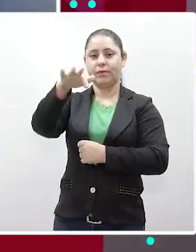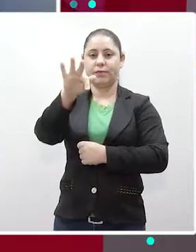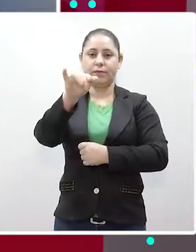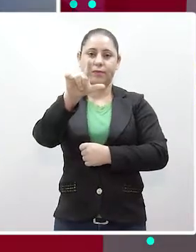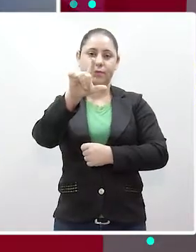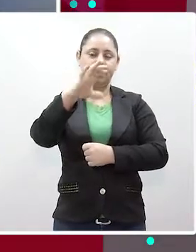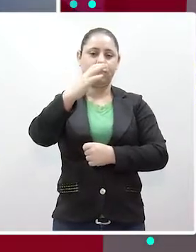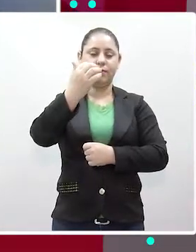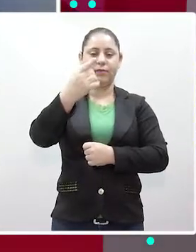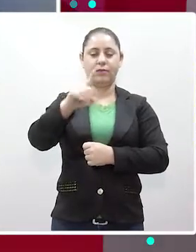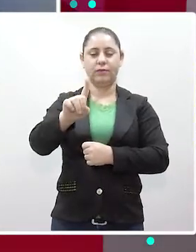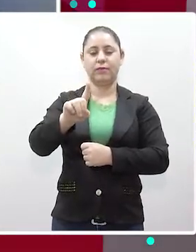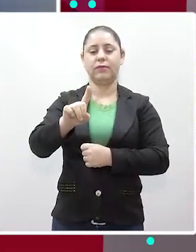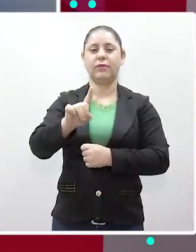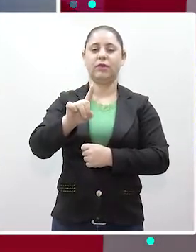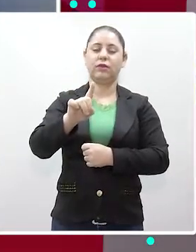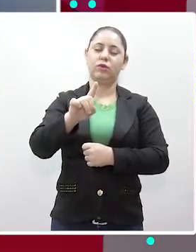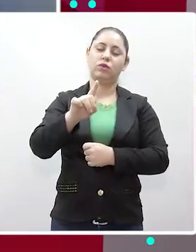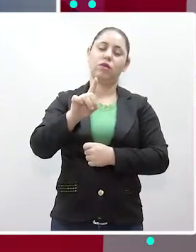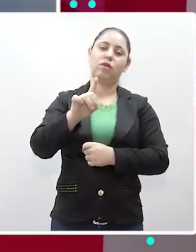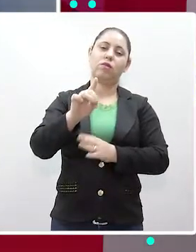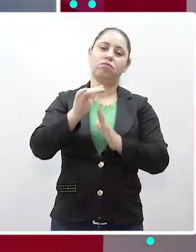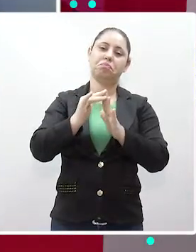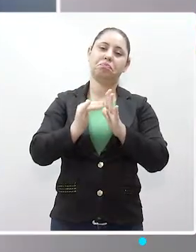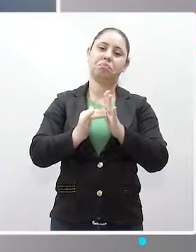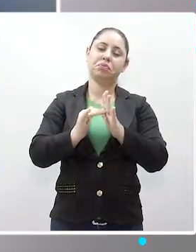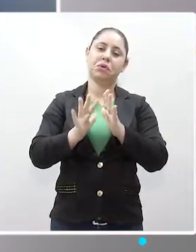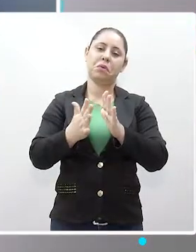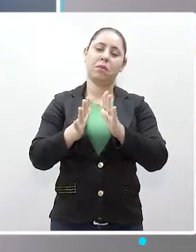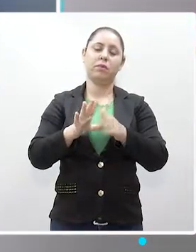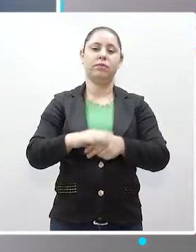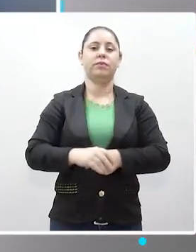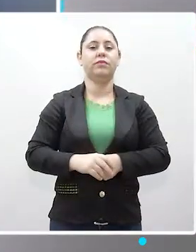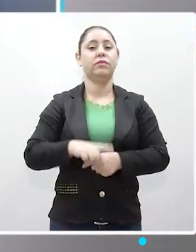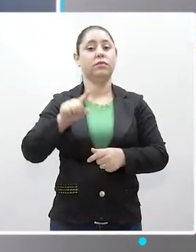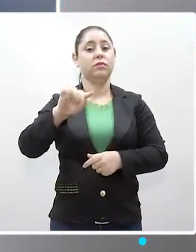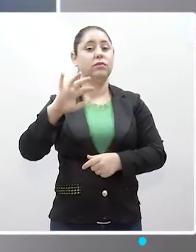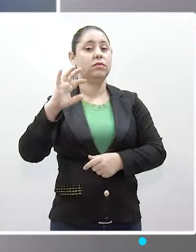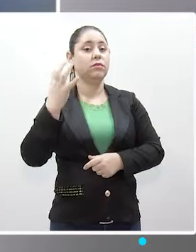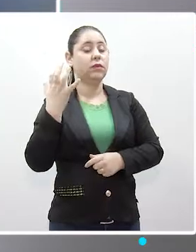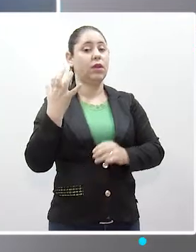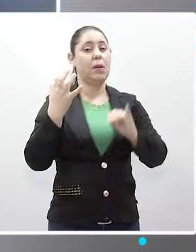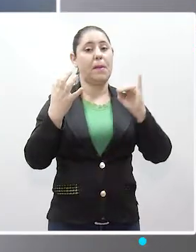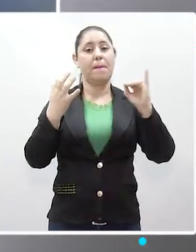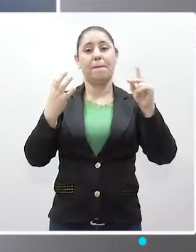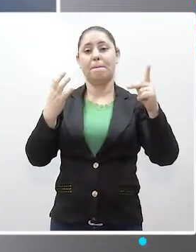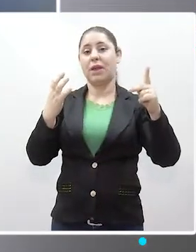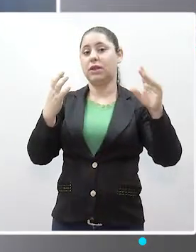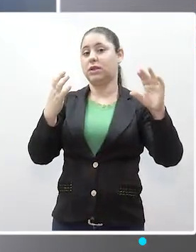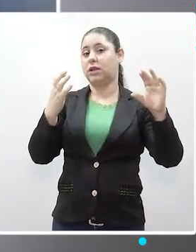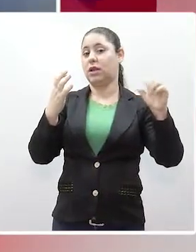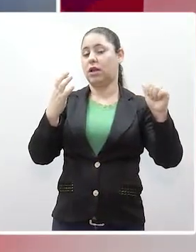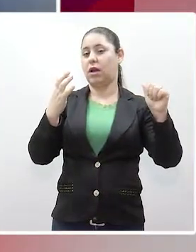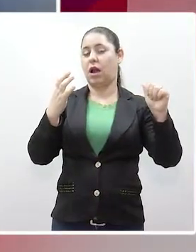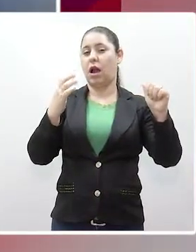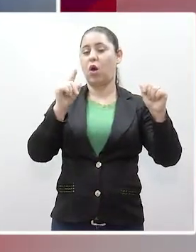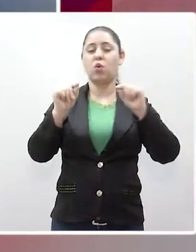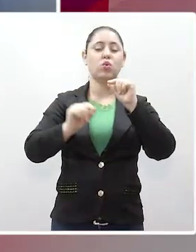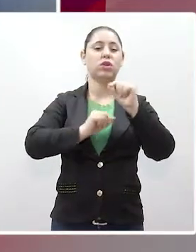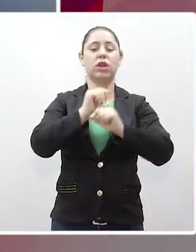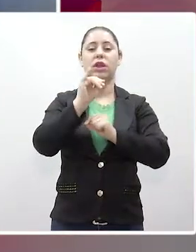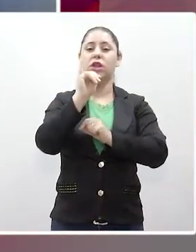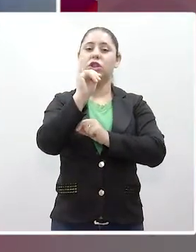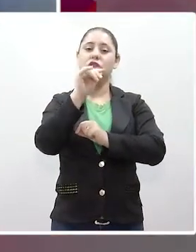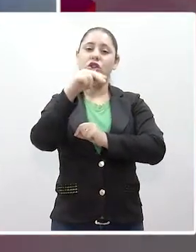você demonstrou, ficou nesse valor mais modesto, né? O que acontece? O IPCA, ele é uma média, é um